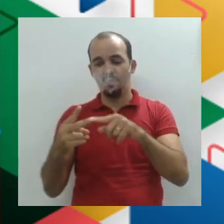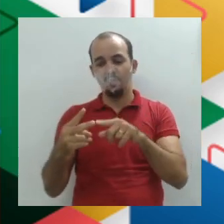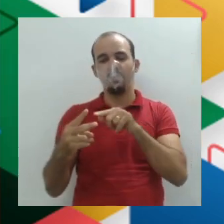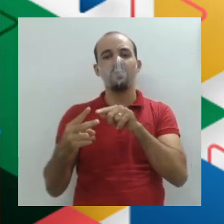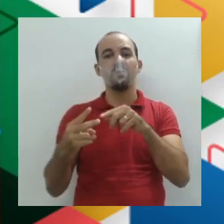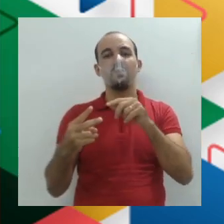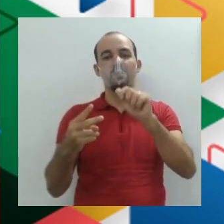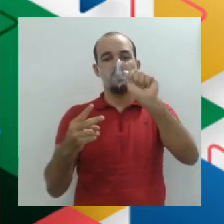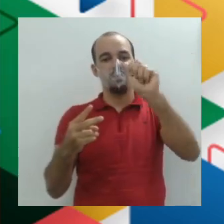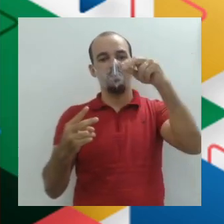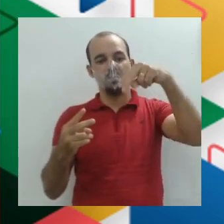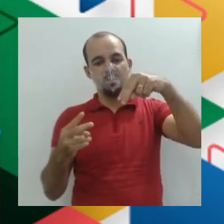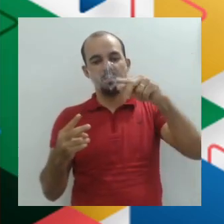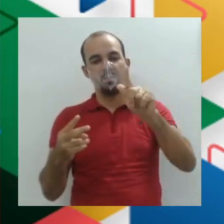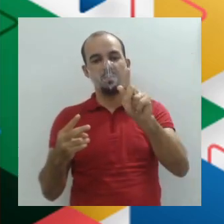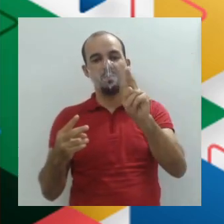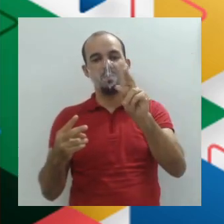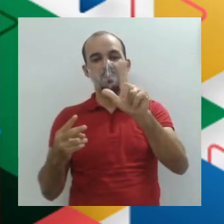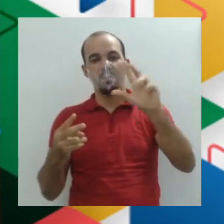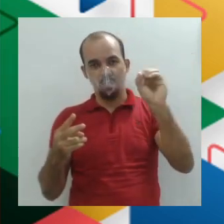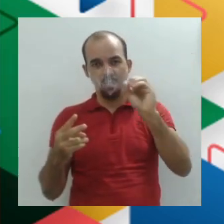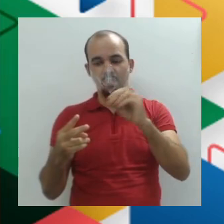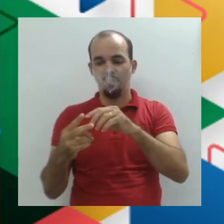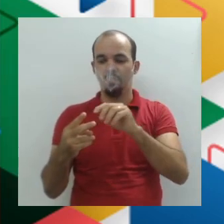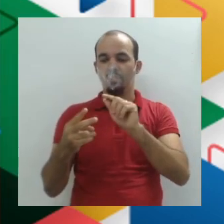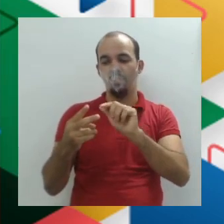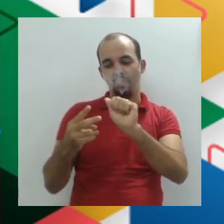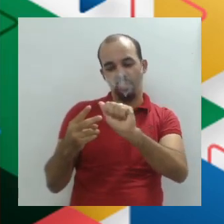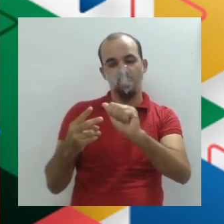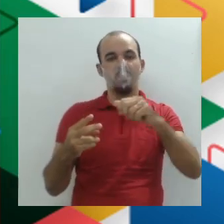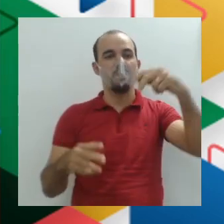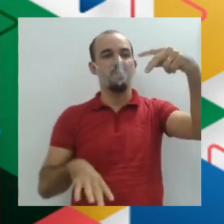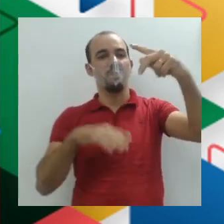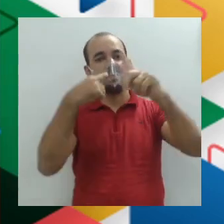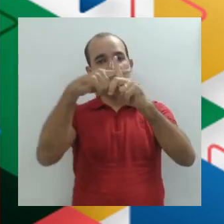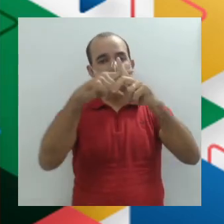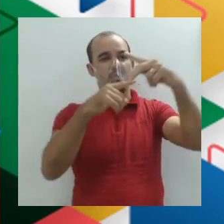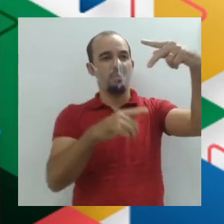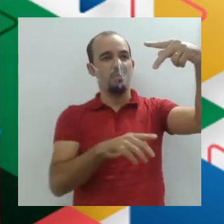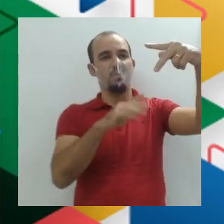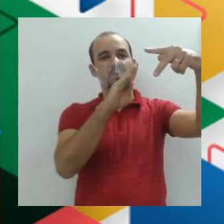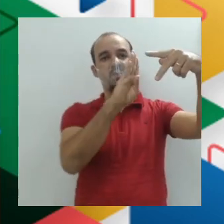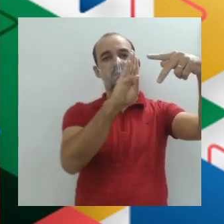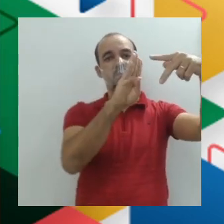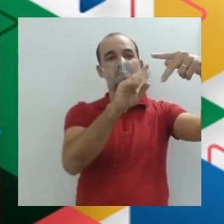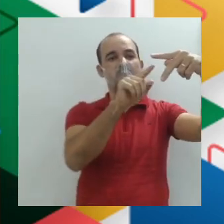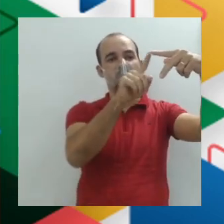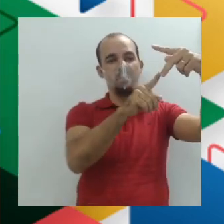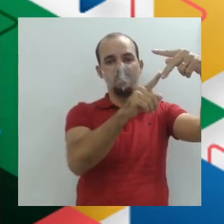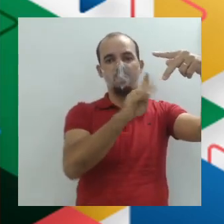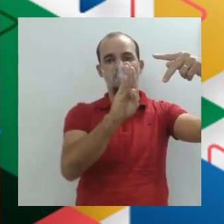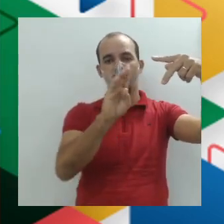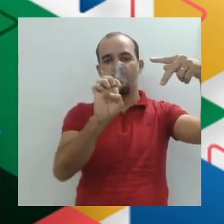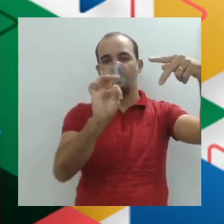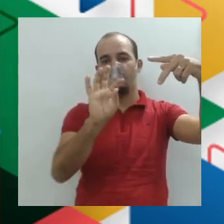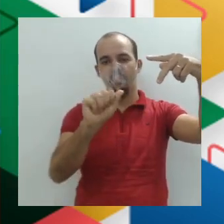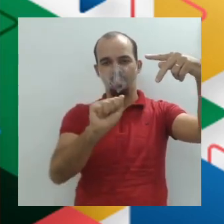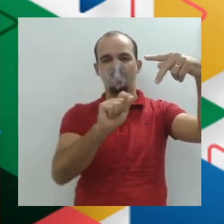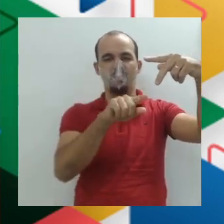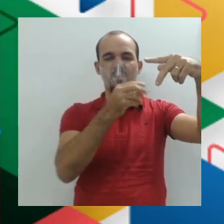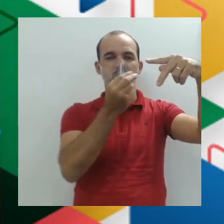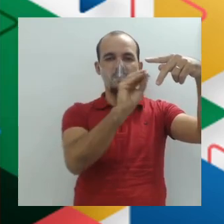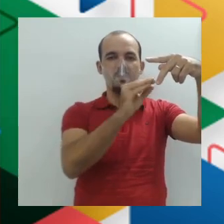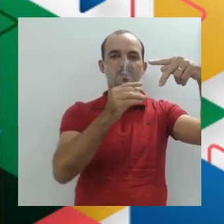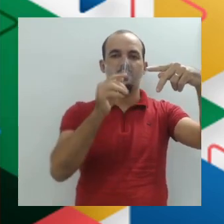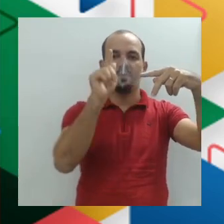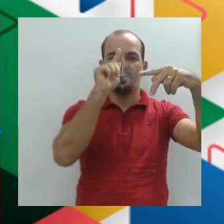tá bom? Então, o ângulo alfa e o ângulo beta são complementares, beleza? Tranquilo? Então, o que são